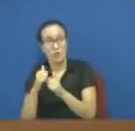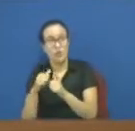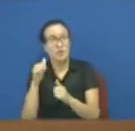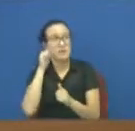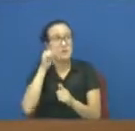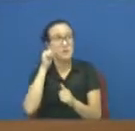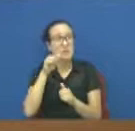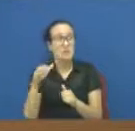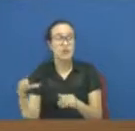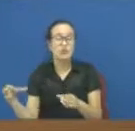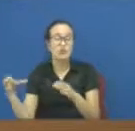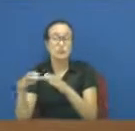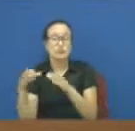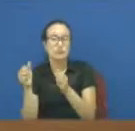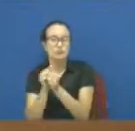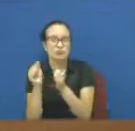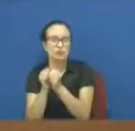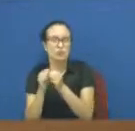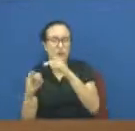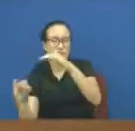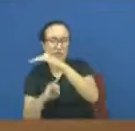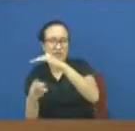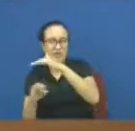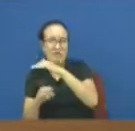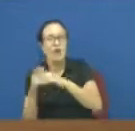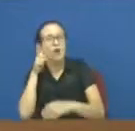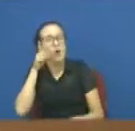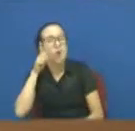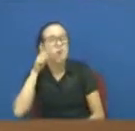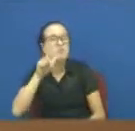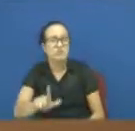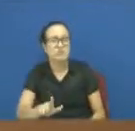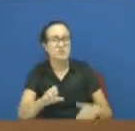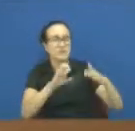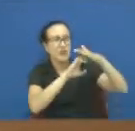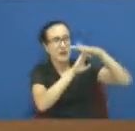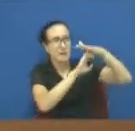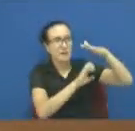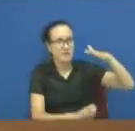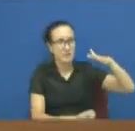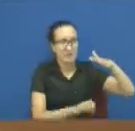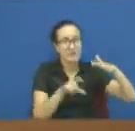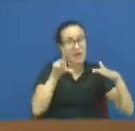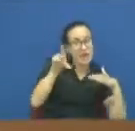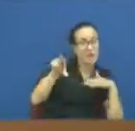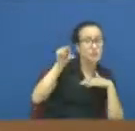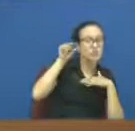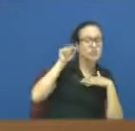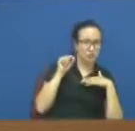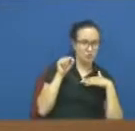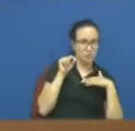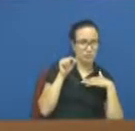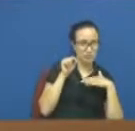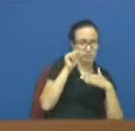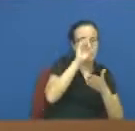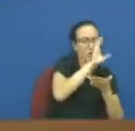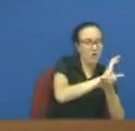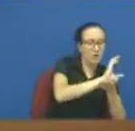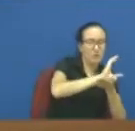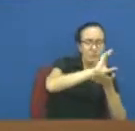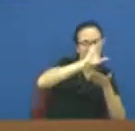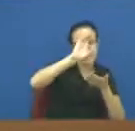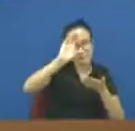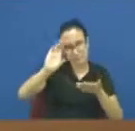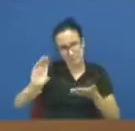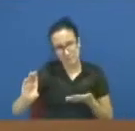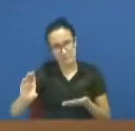a entidade conseguir ir até uma determinada empresa e a empresa optar por transferir a cota parte do